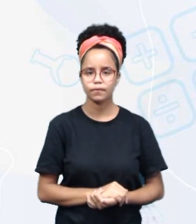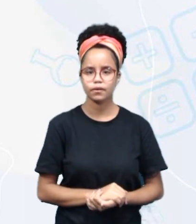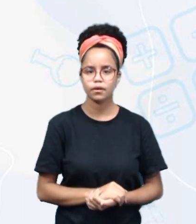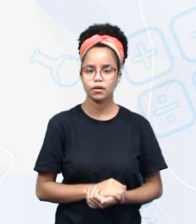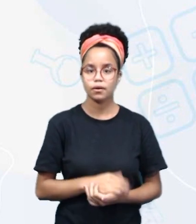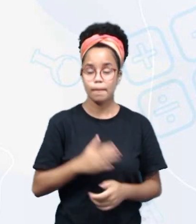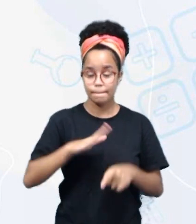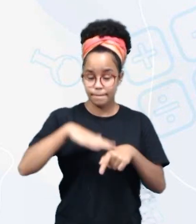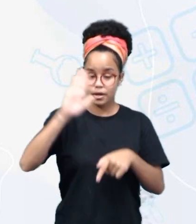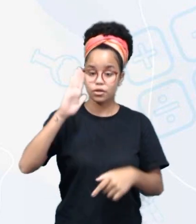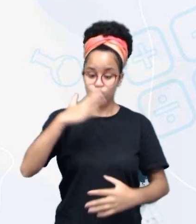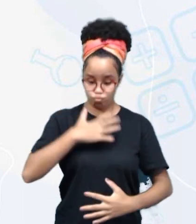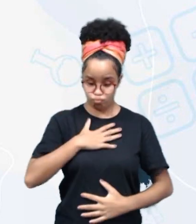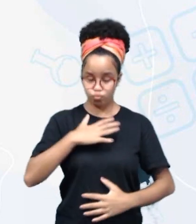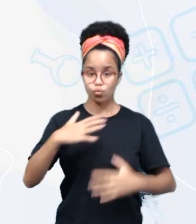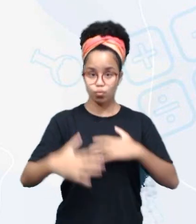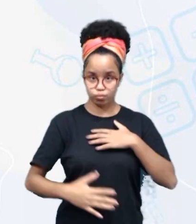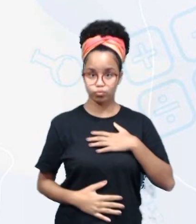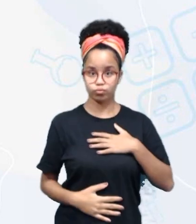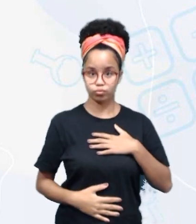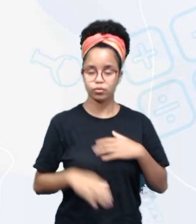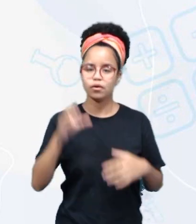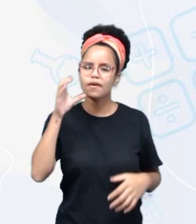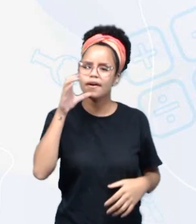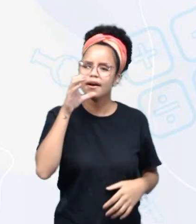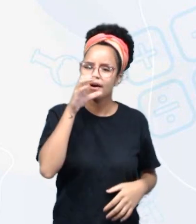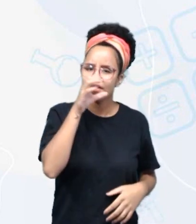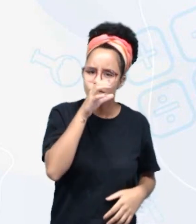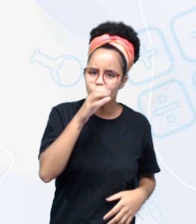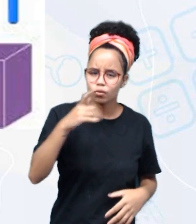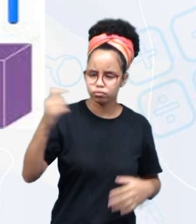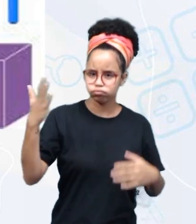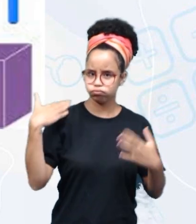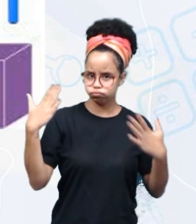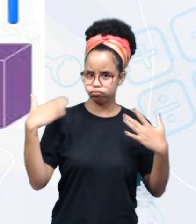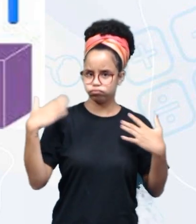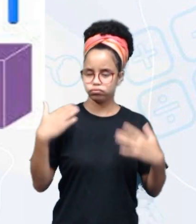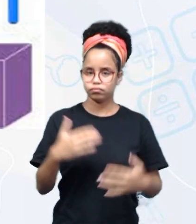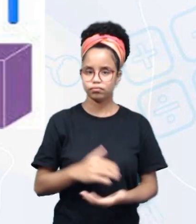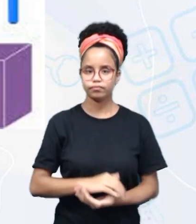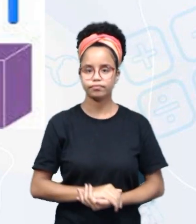corpo dele. Então, o calor tende a aquecê-lo.